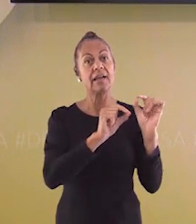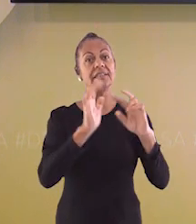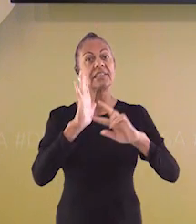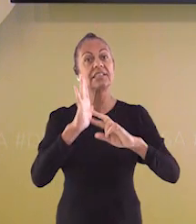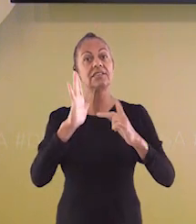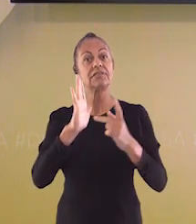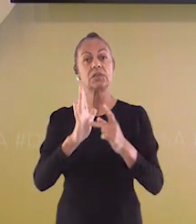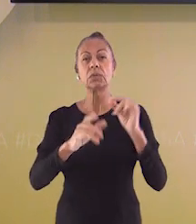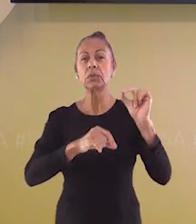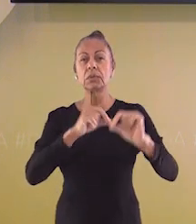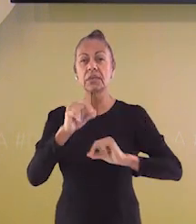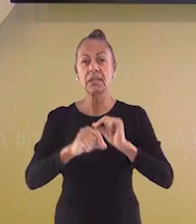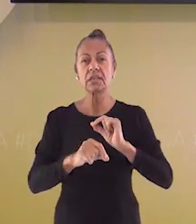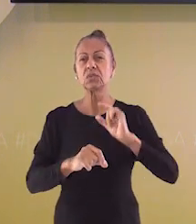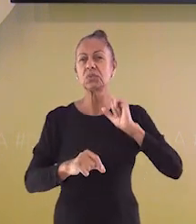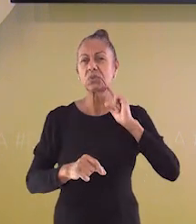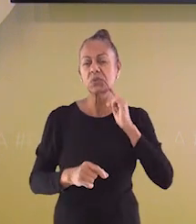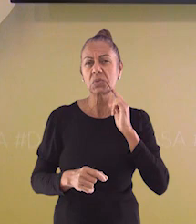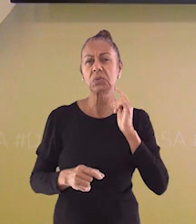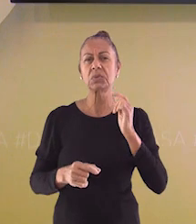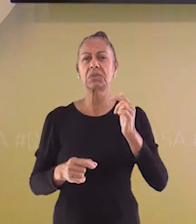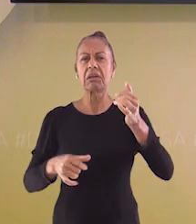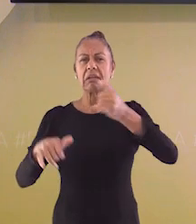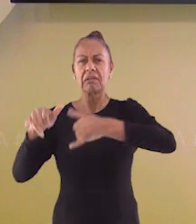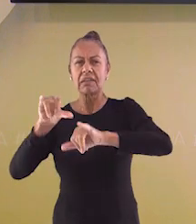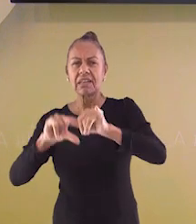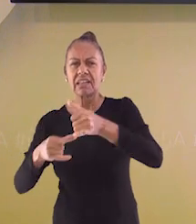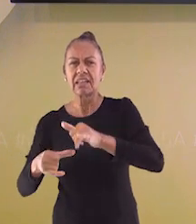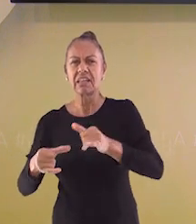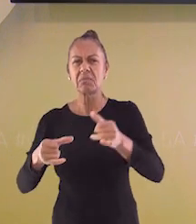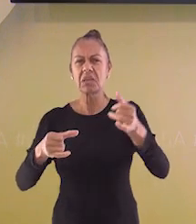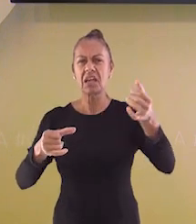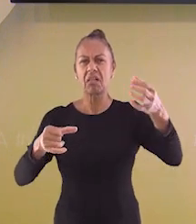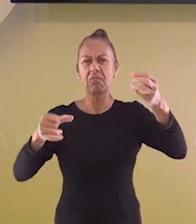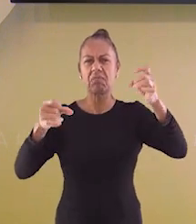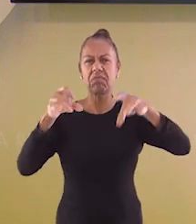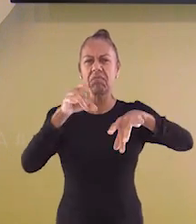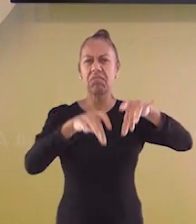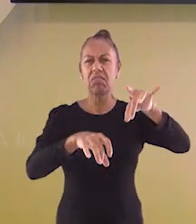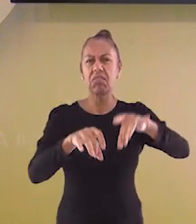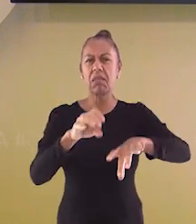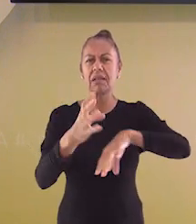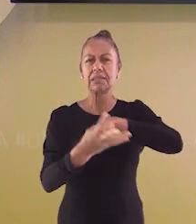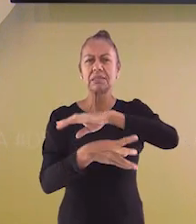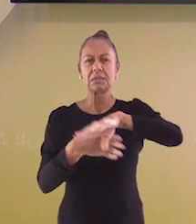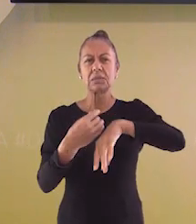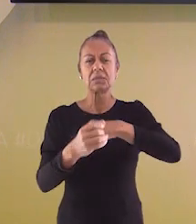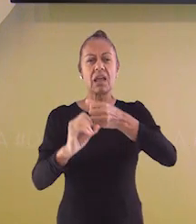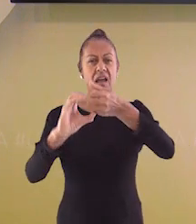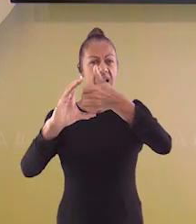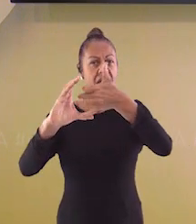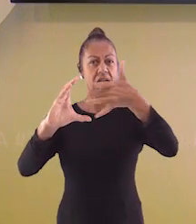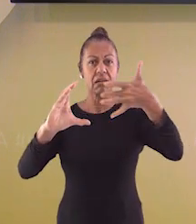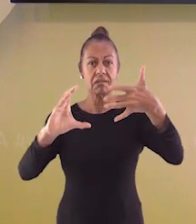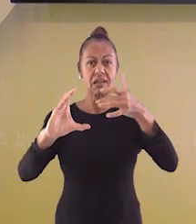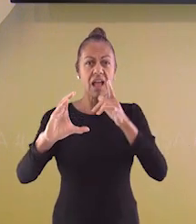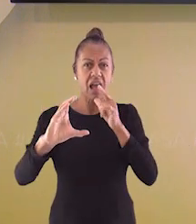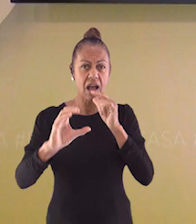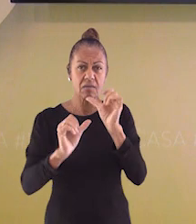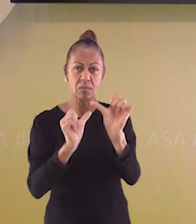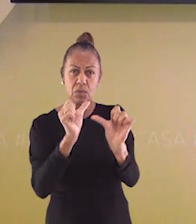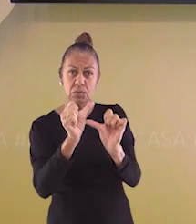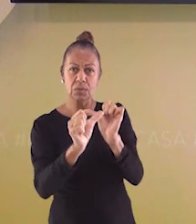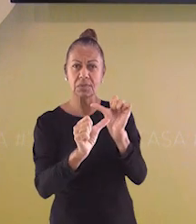de fatores químicos ou biológicos capazes de alterar as características, as propriedades daquela água, ou seja, ela vai ficar